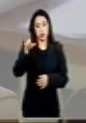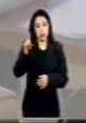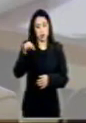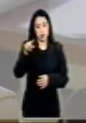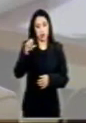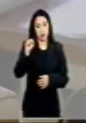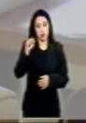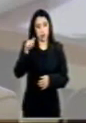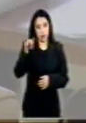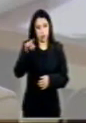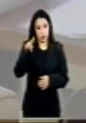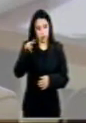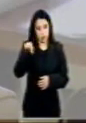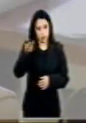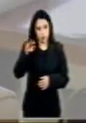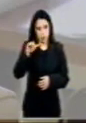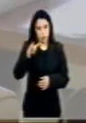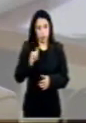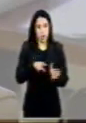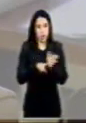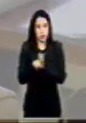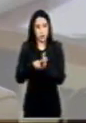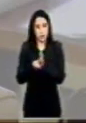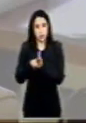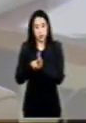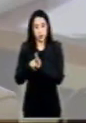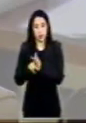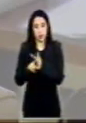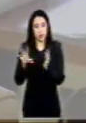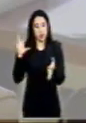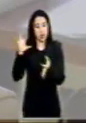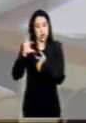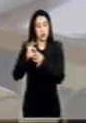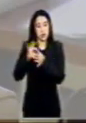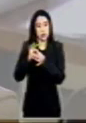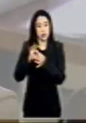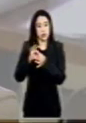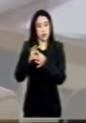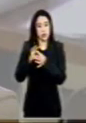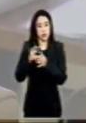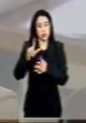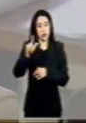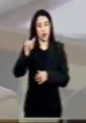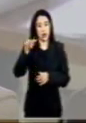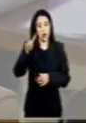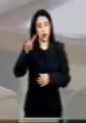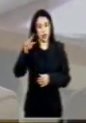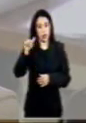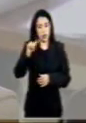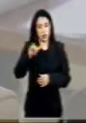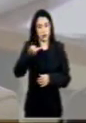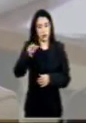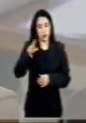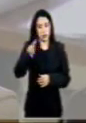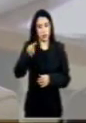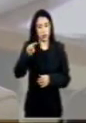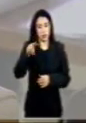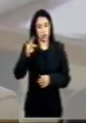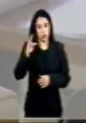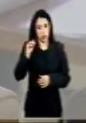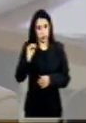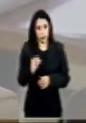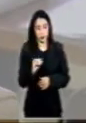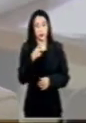objetivo frustrar investigações associadas à Operação Lava Jato e teria sido implementado, segundo o